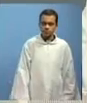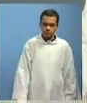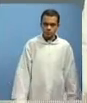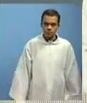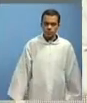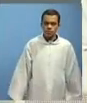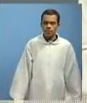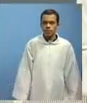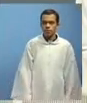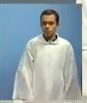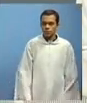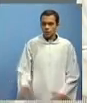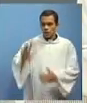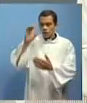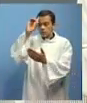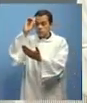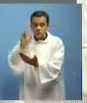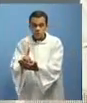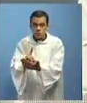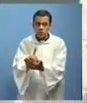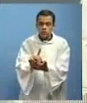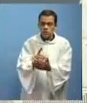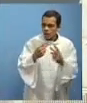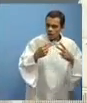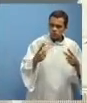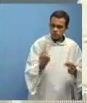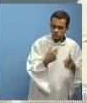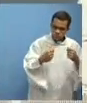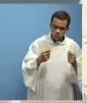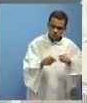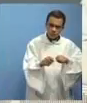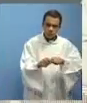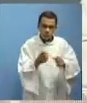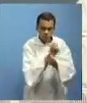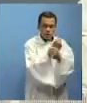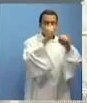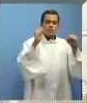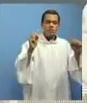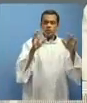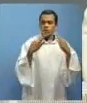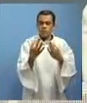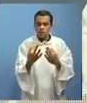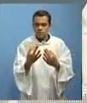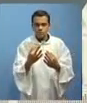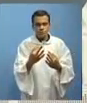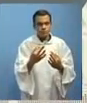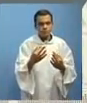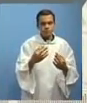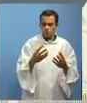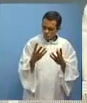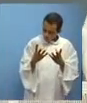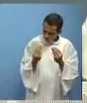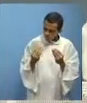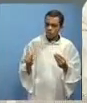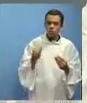salvar uma família não tem preço é na hora duas vezes fala levantou se